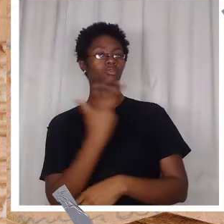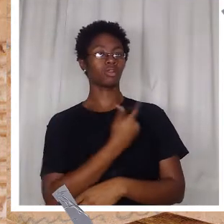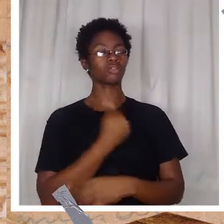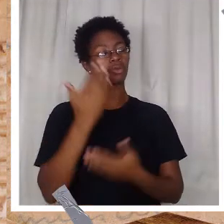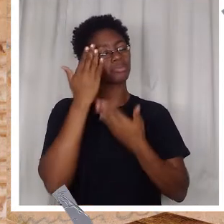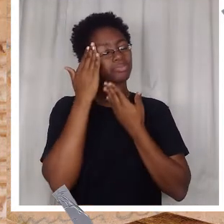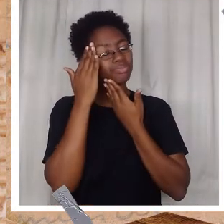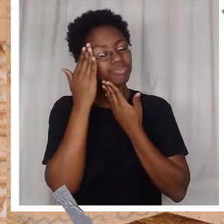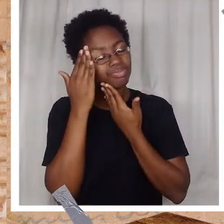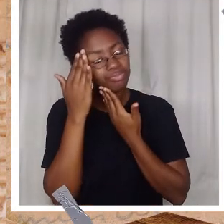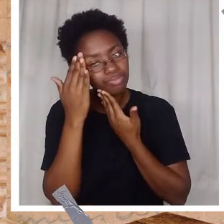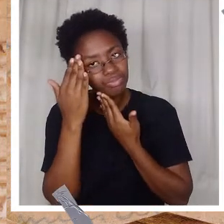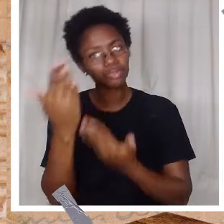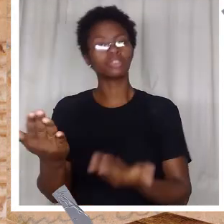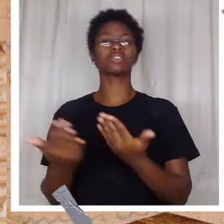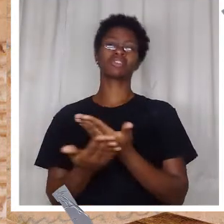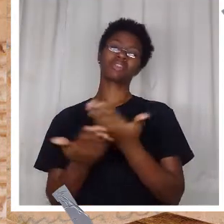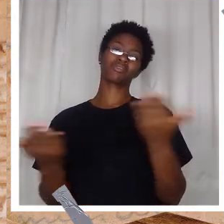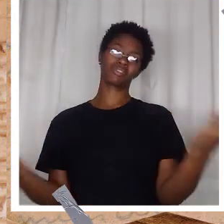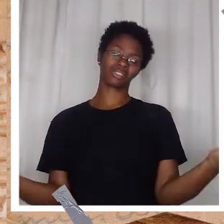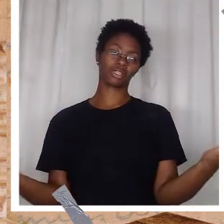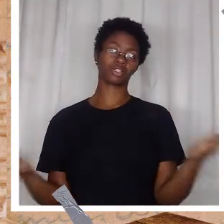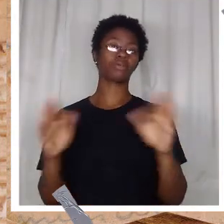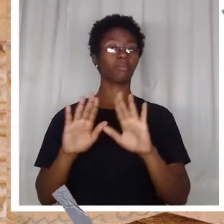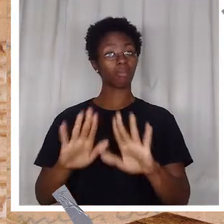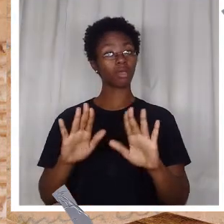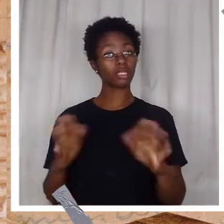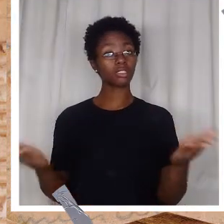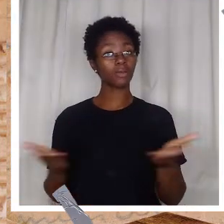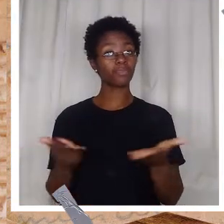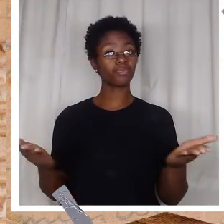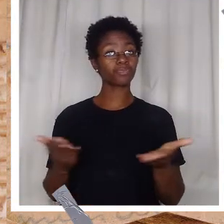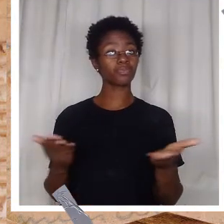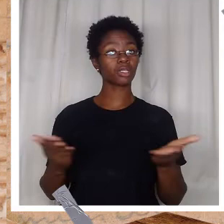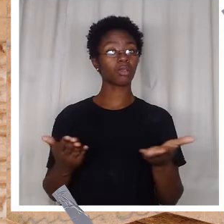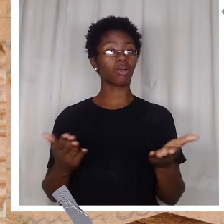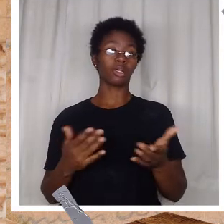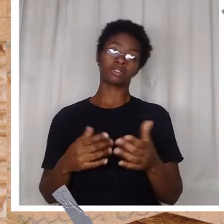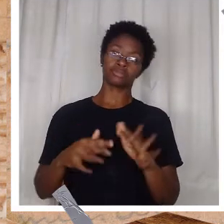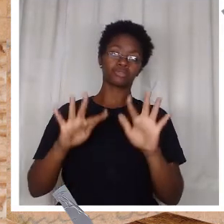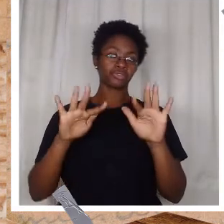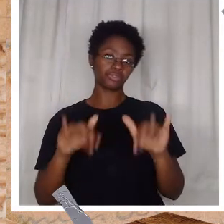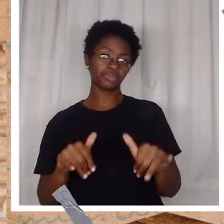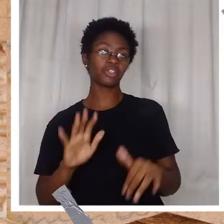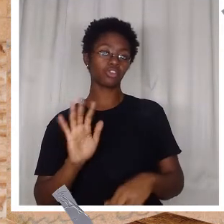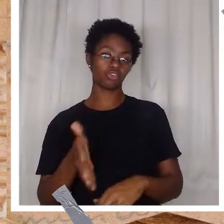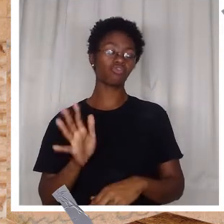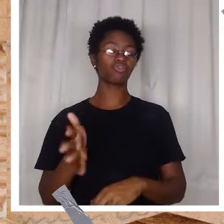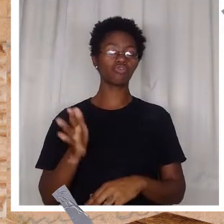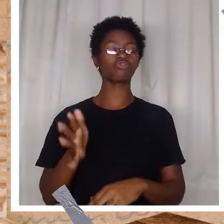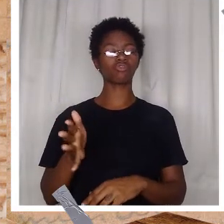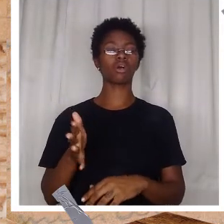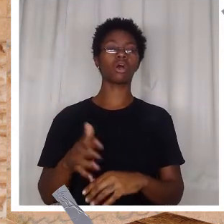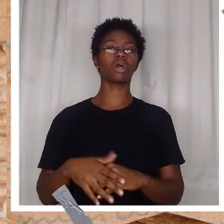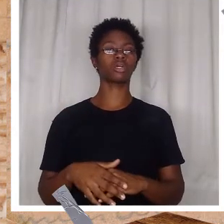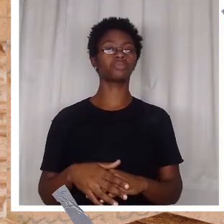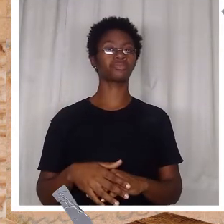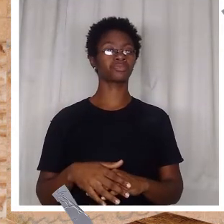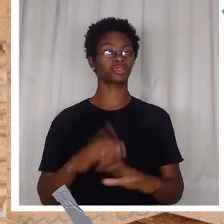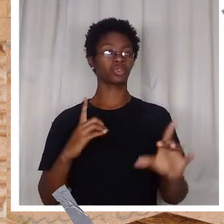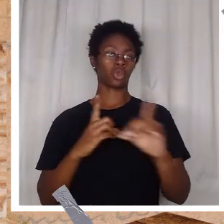agradeço imensamente a vocês. Mas vamos partir agora para os encaminhamentos finais aqui do